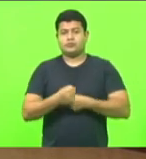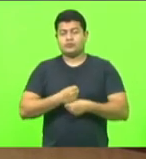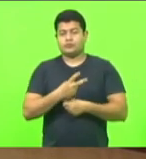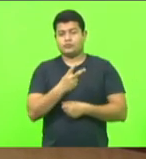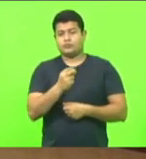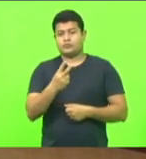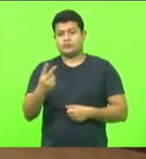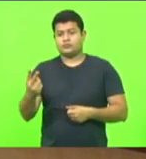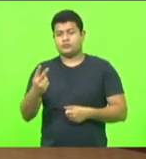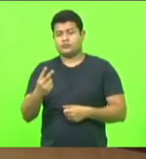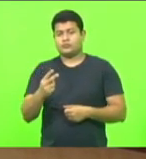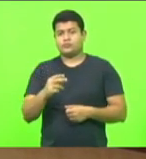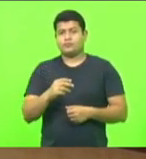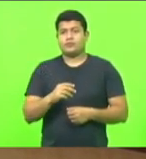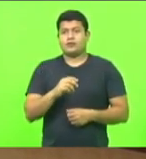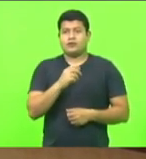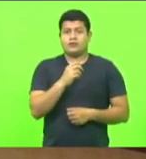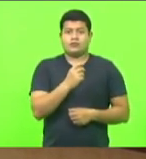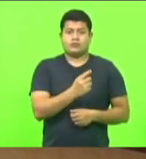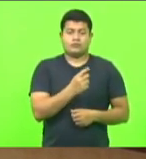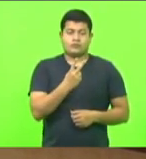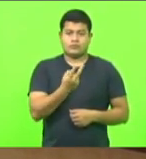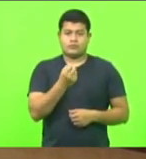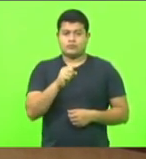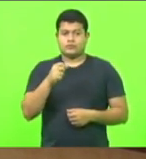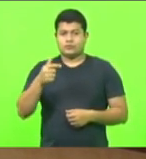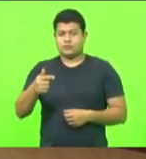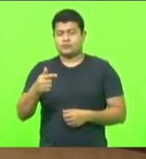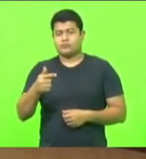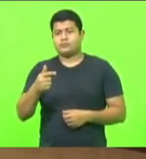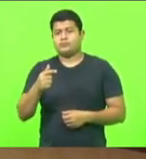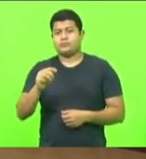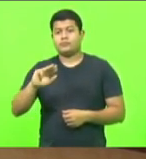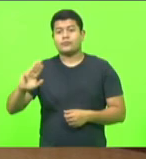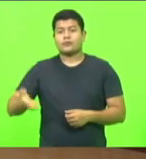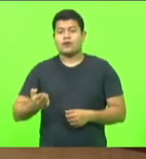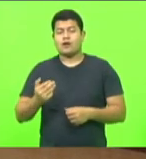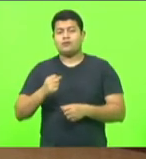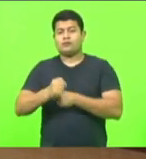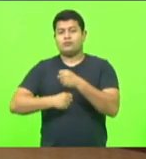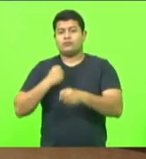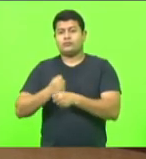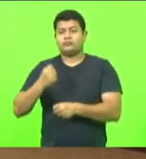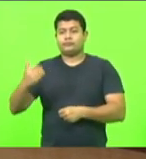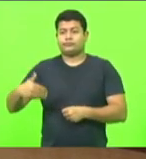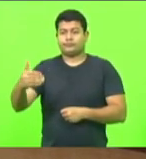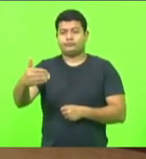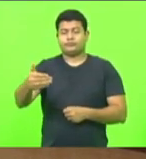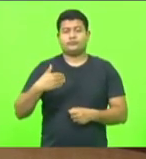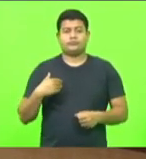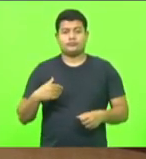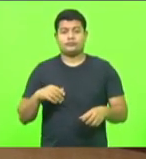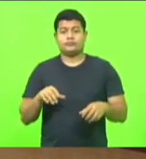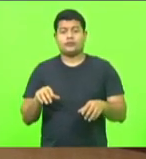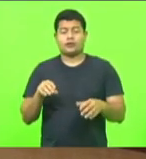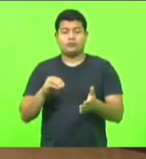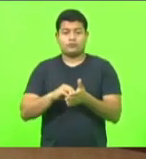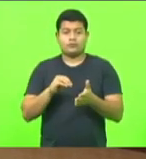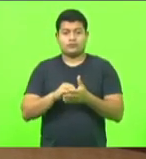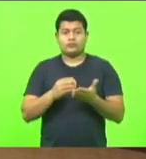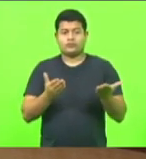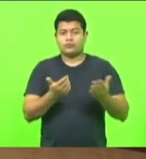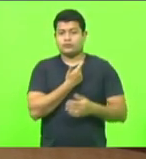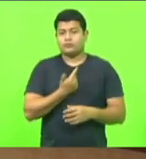anos 2023 e 2024. Se considerarmos que o governo descumpriu o artigo 212 da Constituição